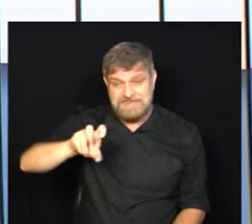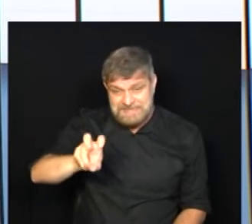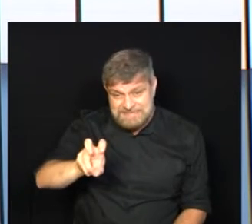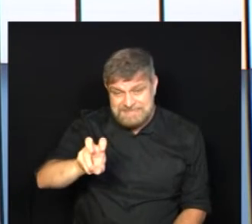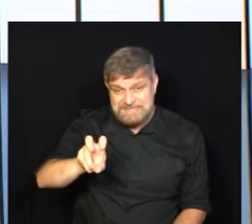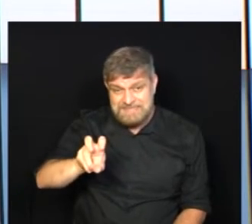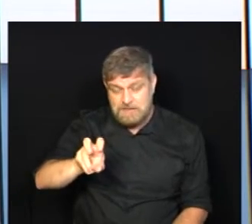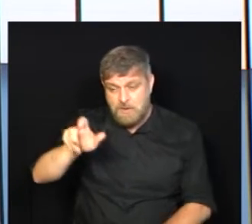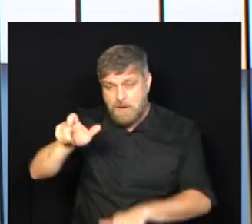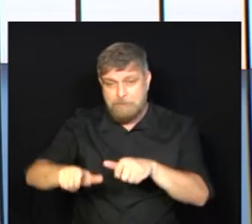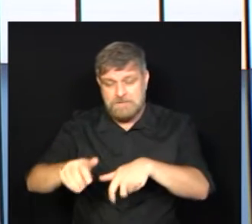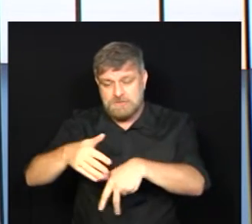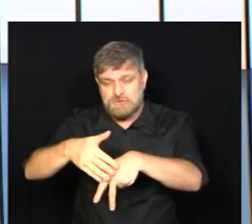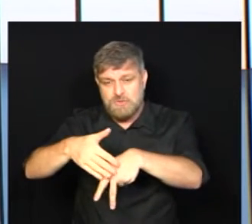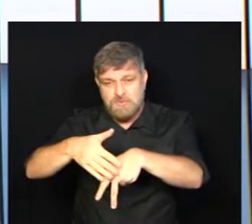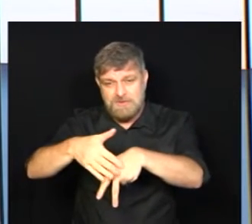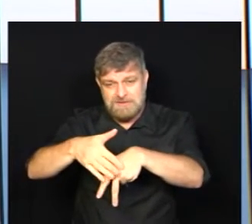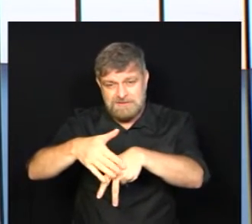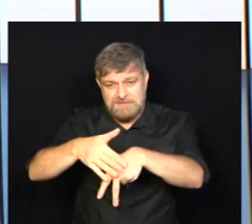55.995 casos da doença. São